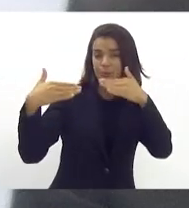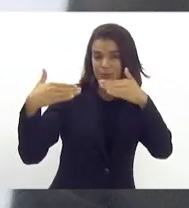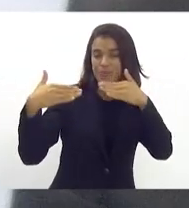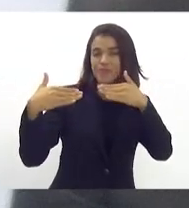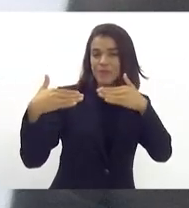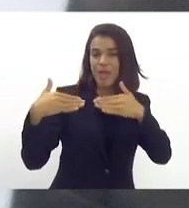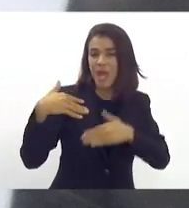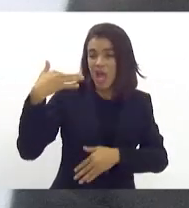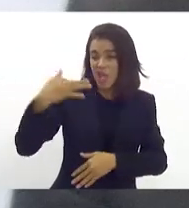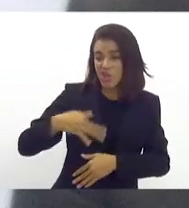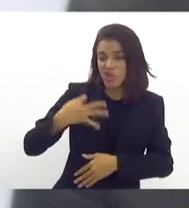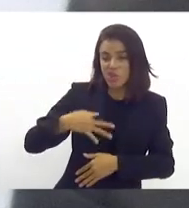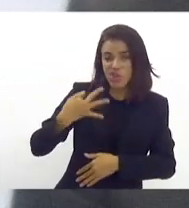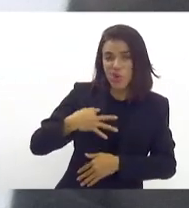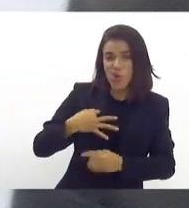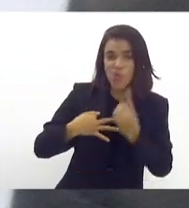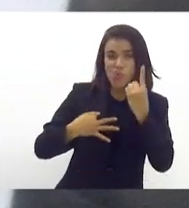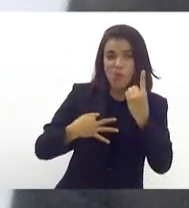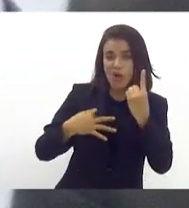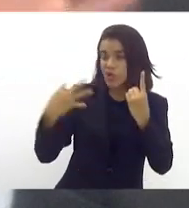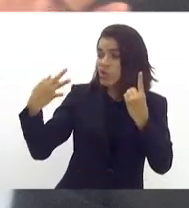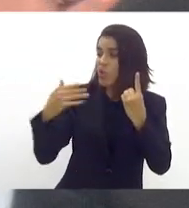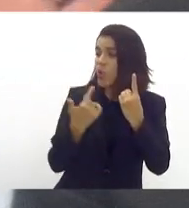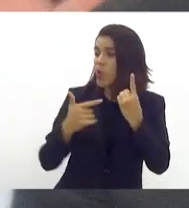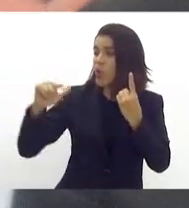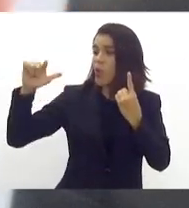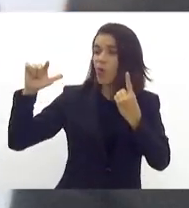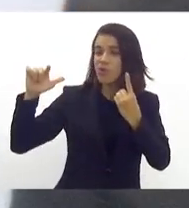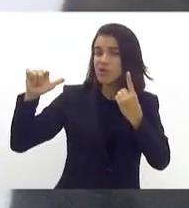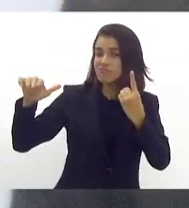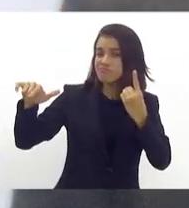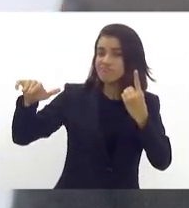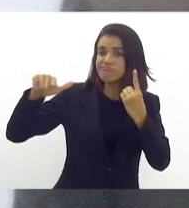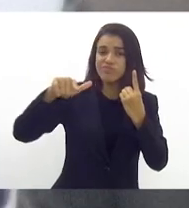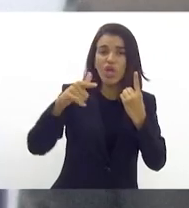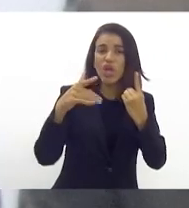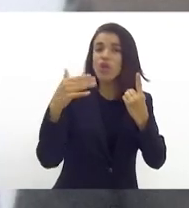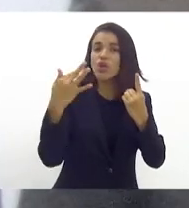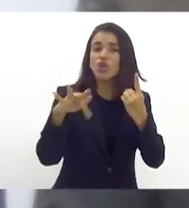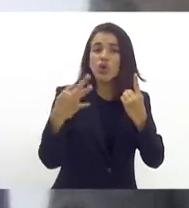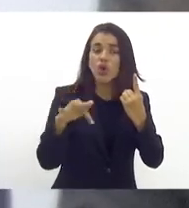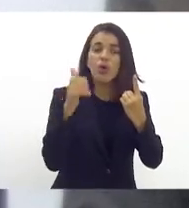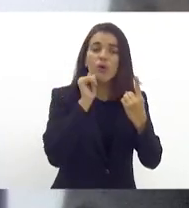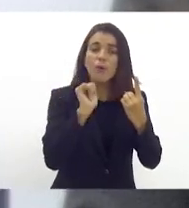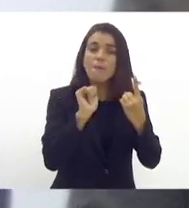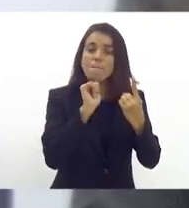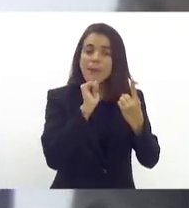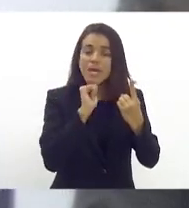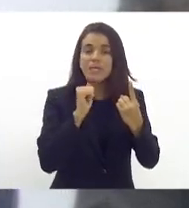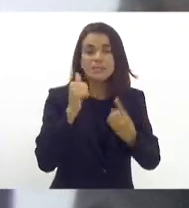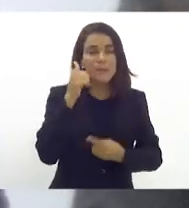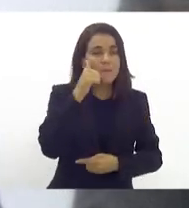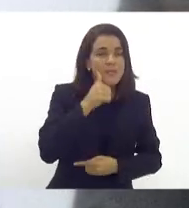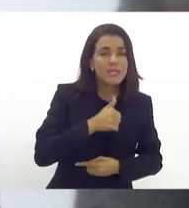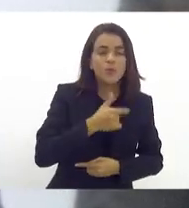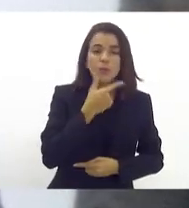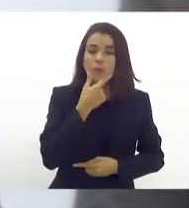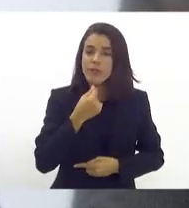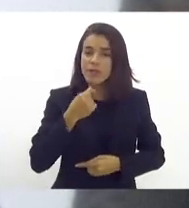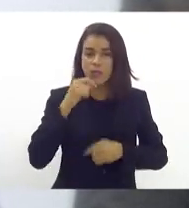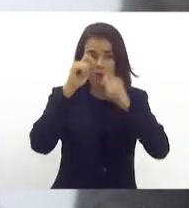sua eu posso ter uma você tem outra você mãe de um menino ou uma menina autista tem a